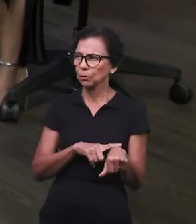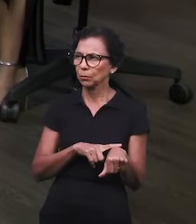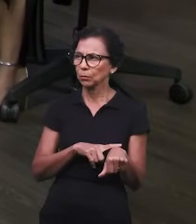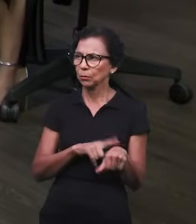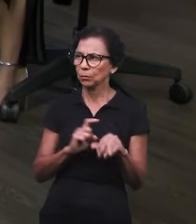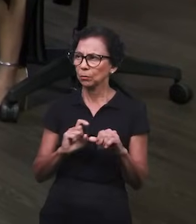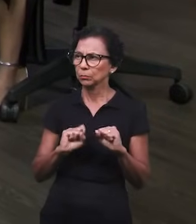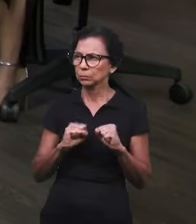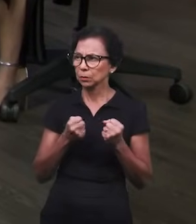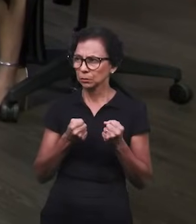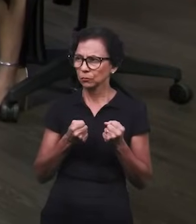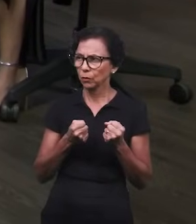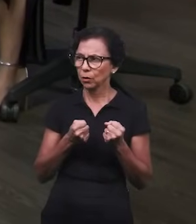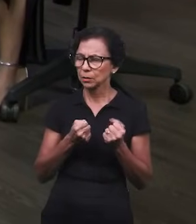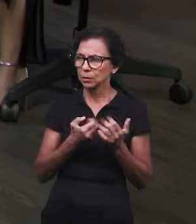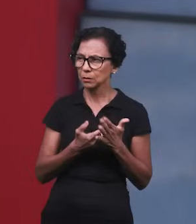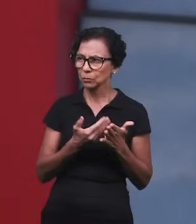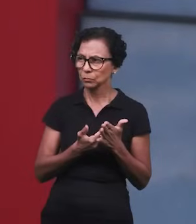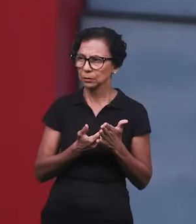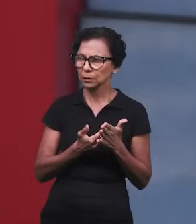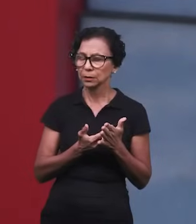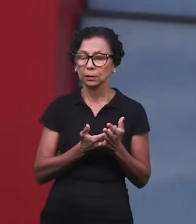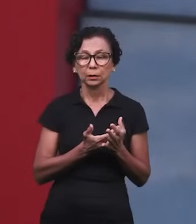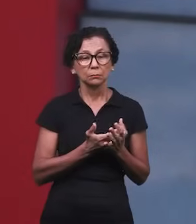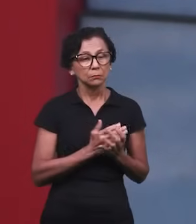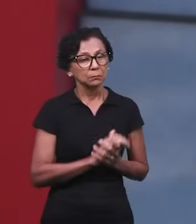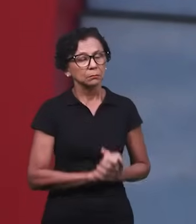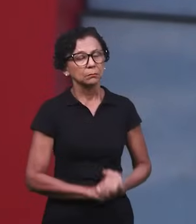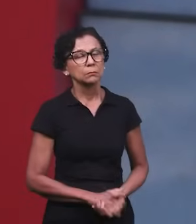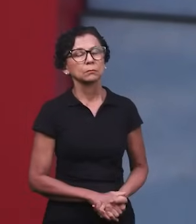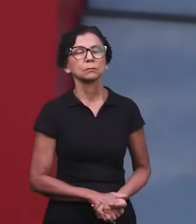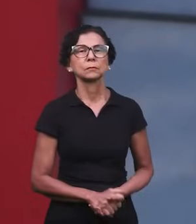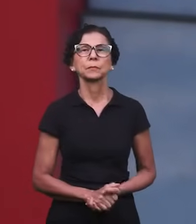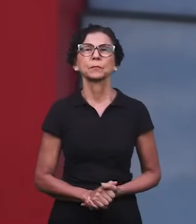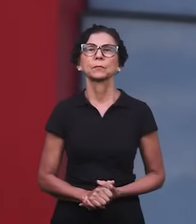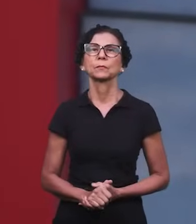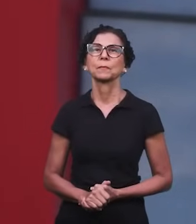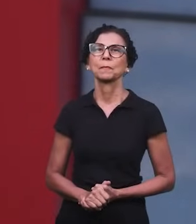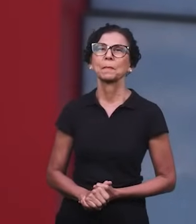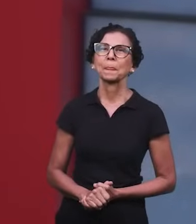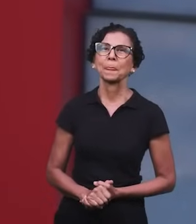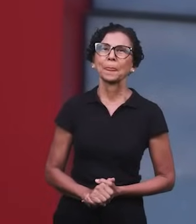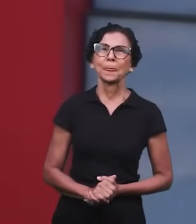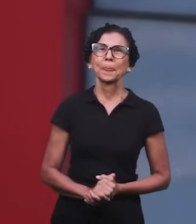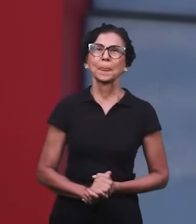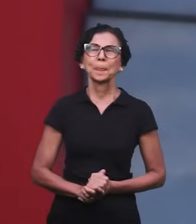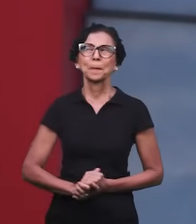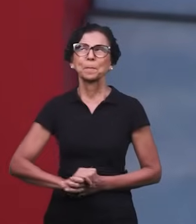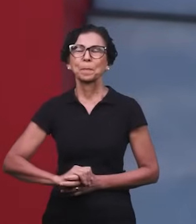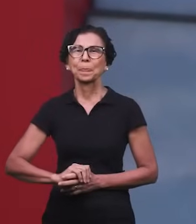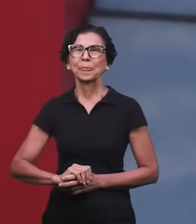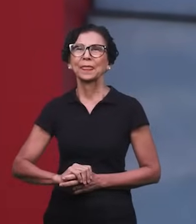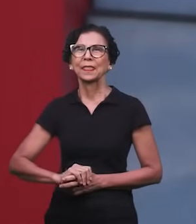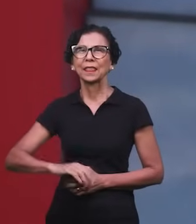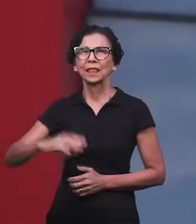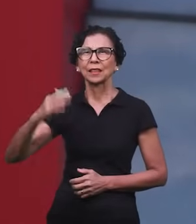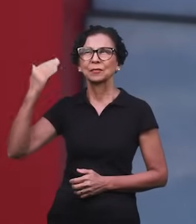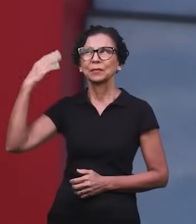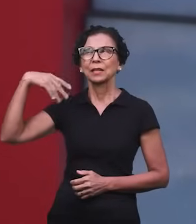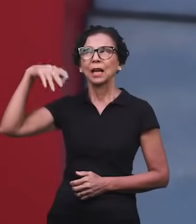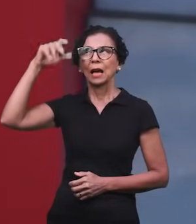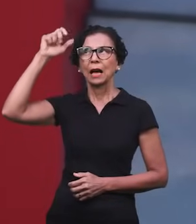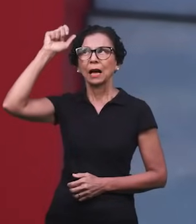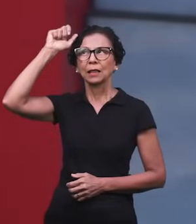eu digo que nós temos esse fardo, né? Desde que Adão pecou e Eva, nós